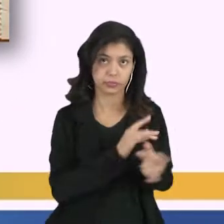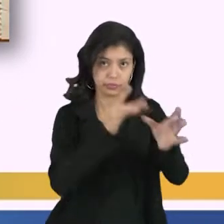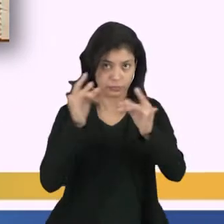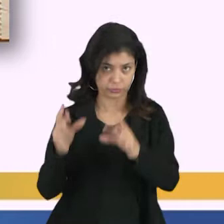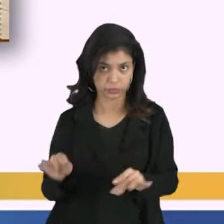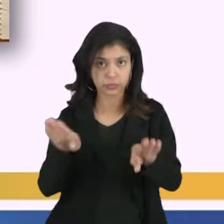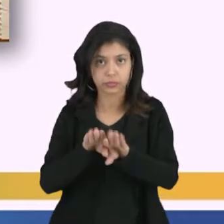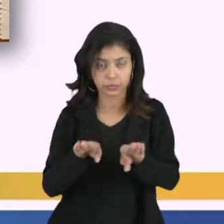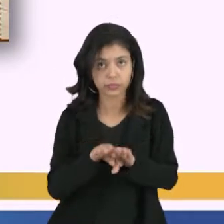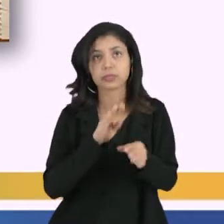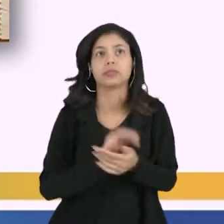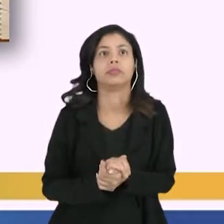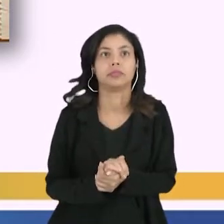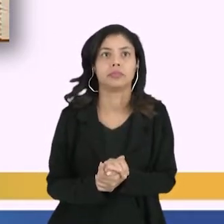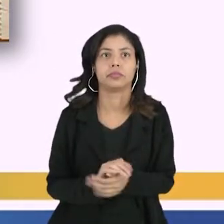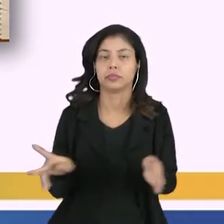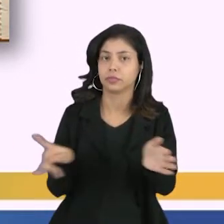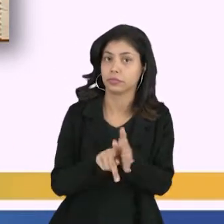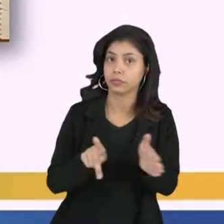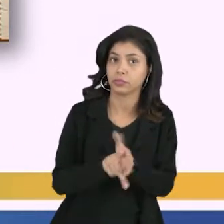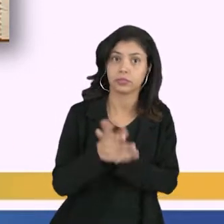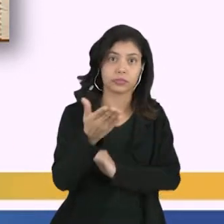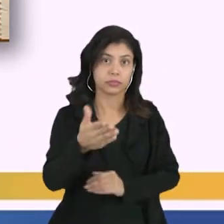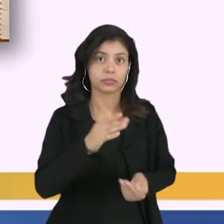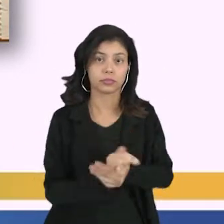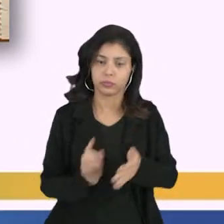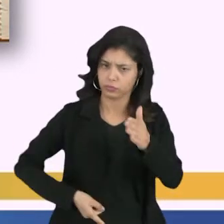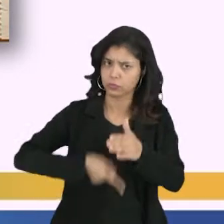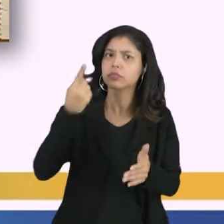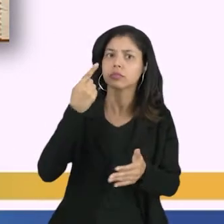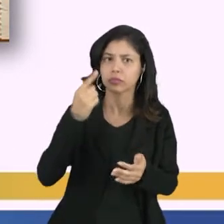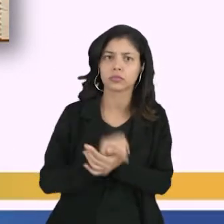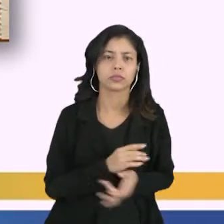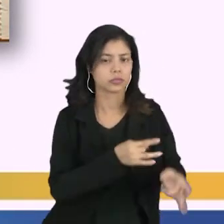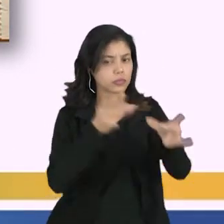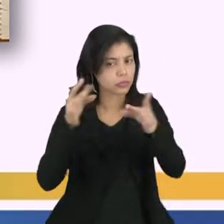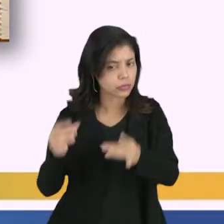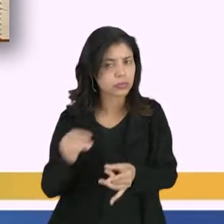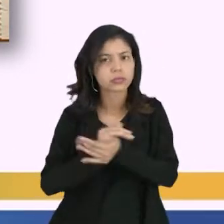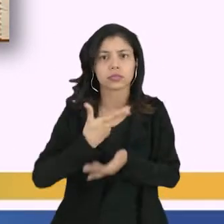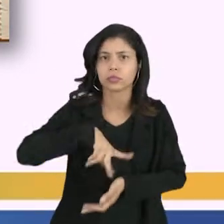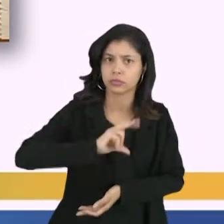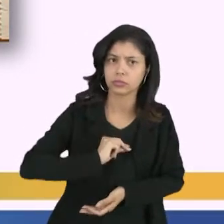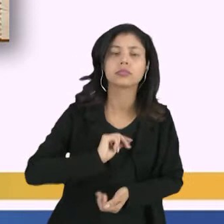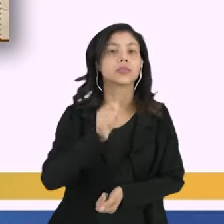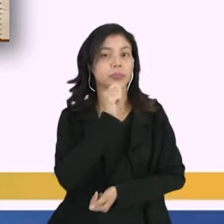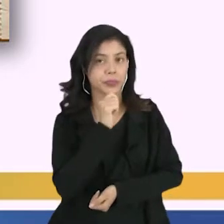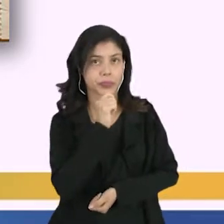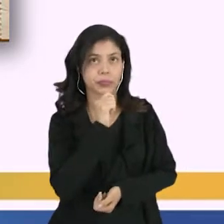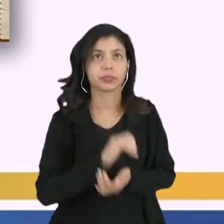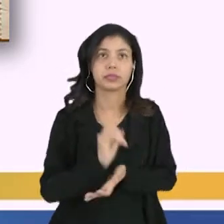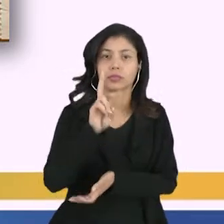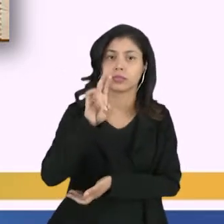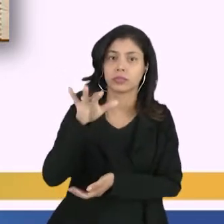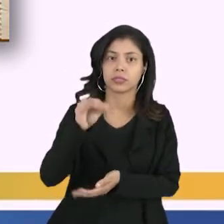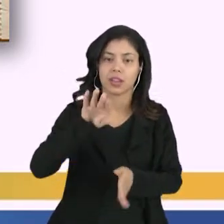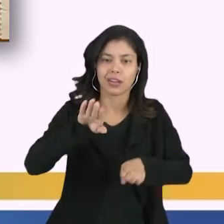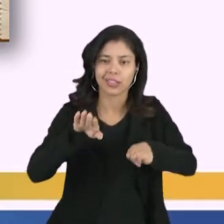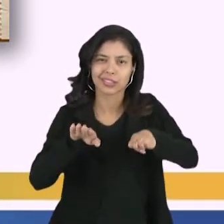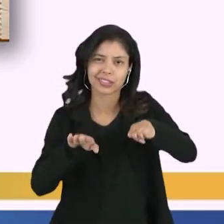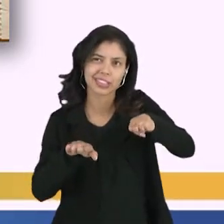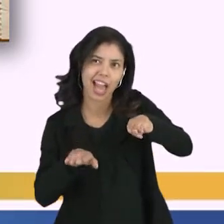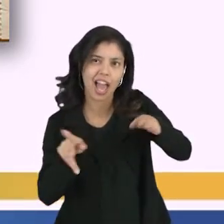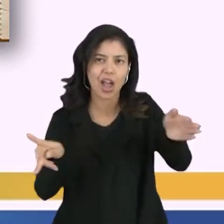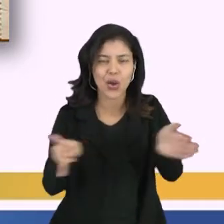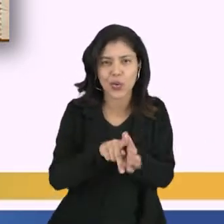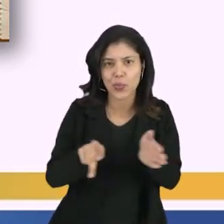comerciais também, ela se dá, né? Uma vez que o comércio de Portugal com o Oriente aí já havia entrado em declínio, né?